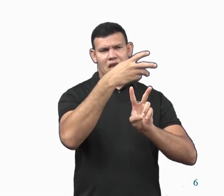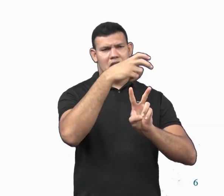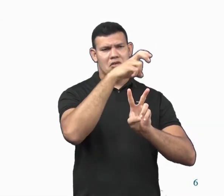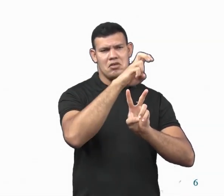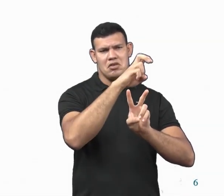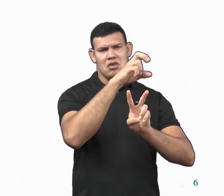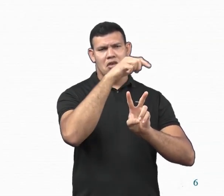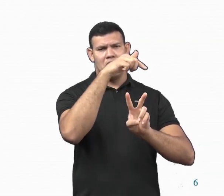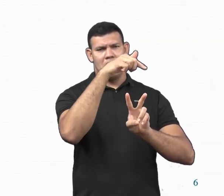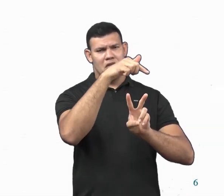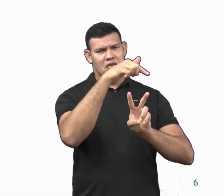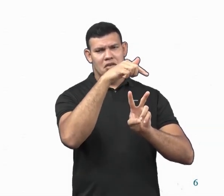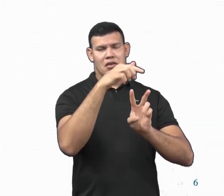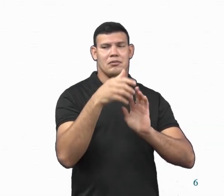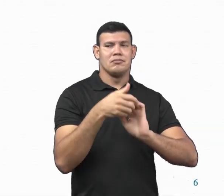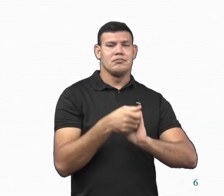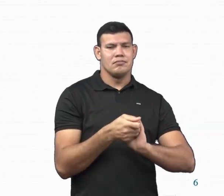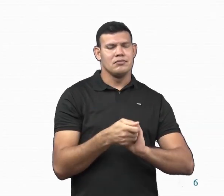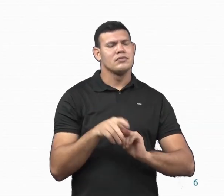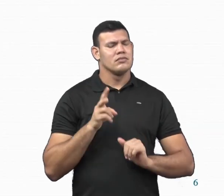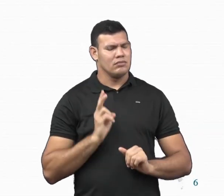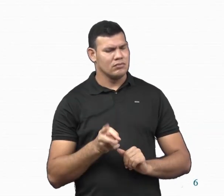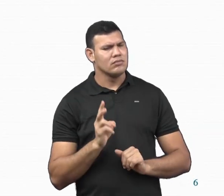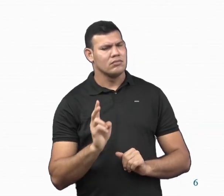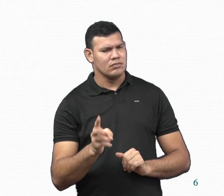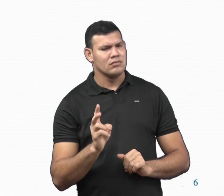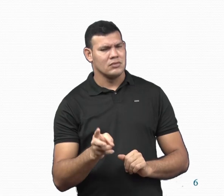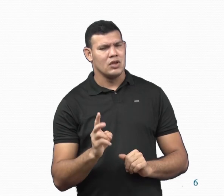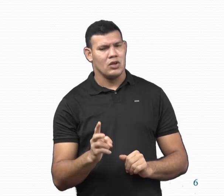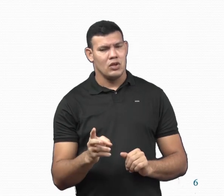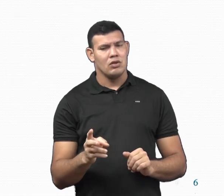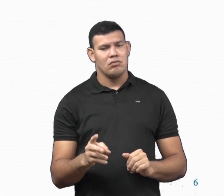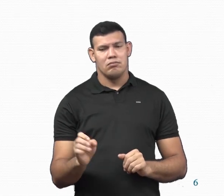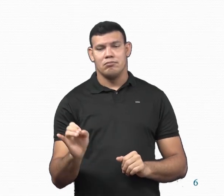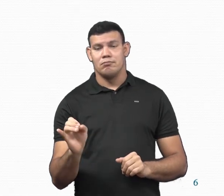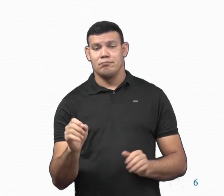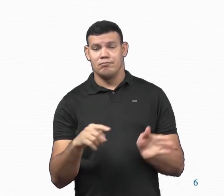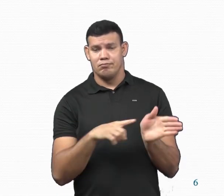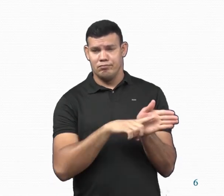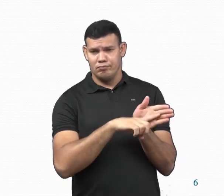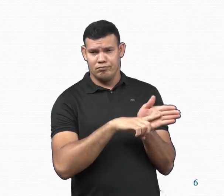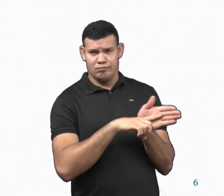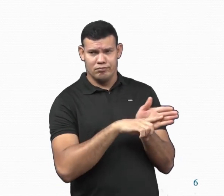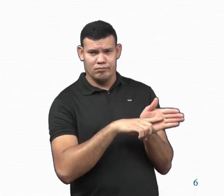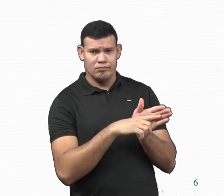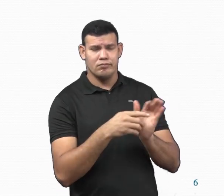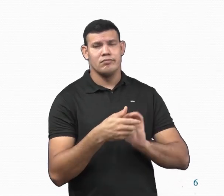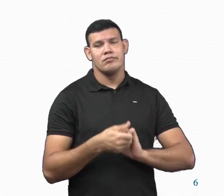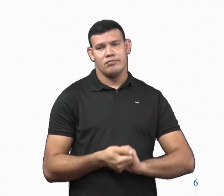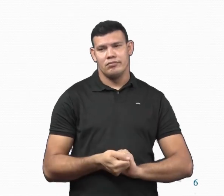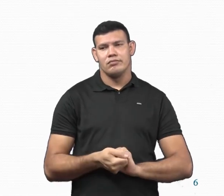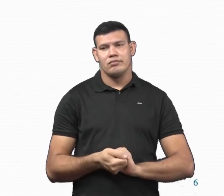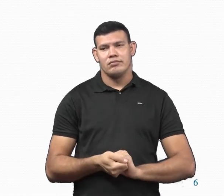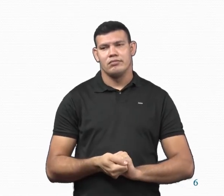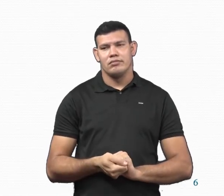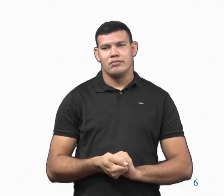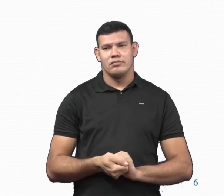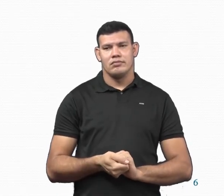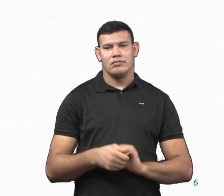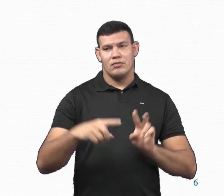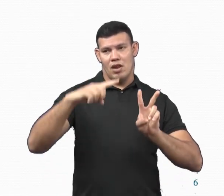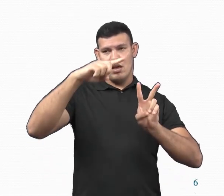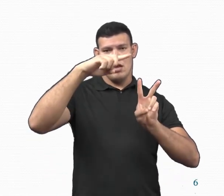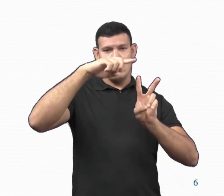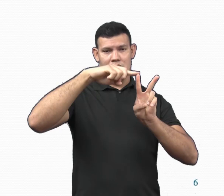números inteiros negativos sempre resultam em um número negativo, tá bom? Foi o que a gente acabou de ver.